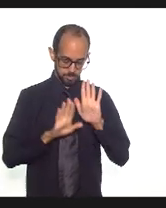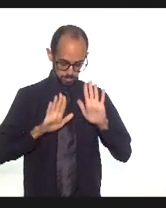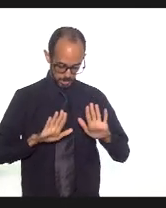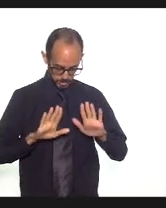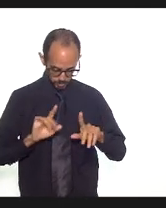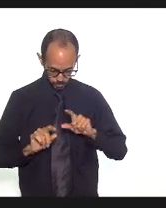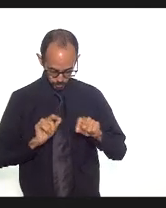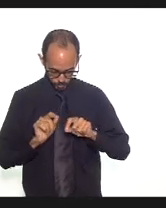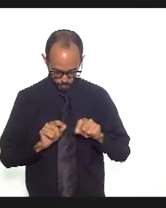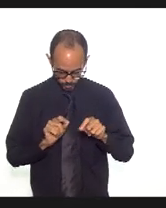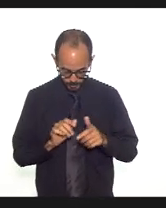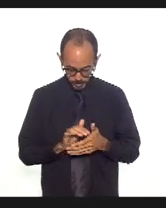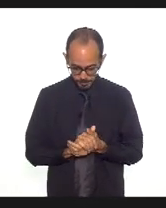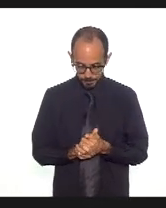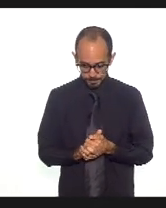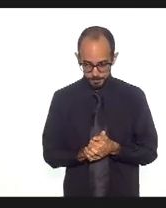é